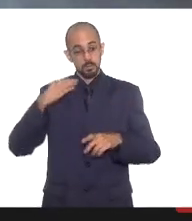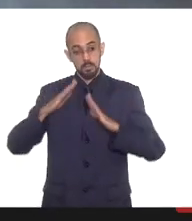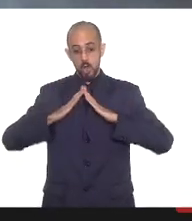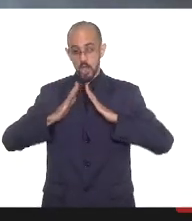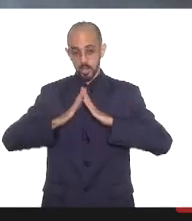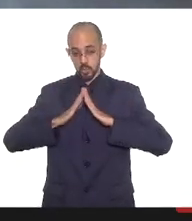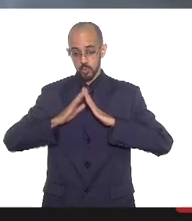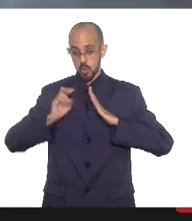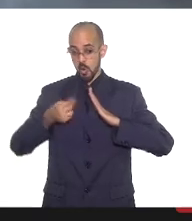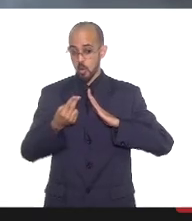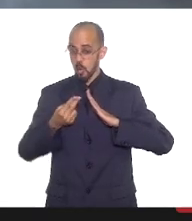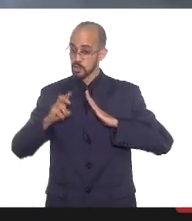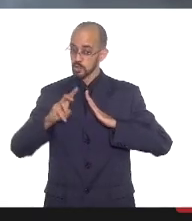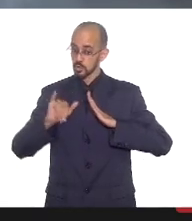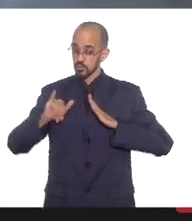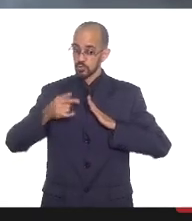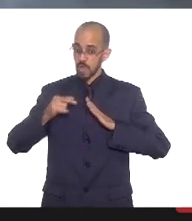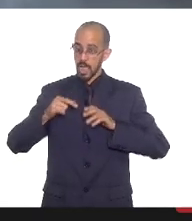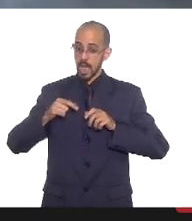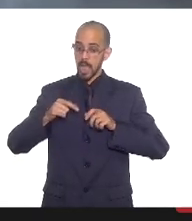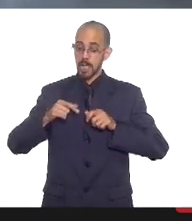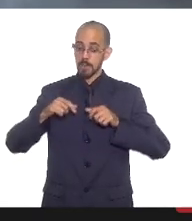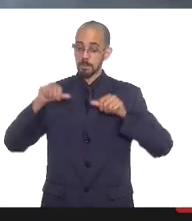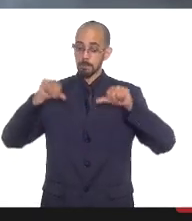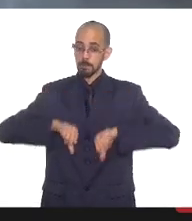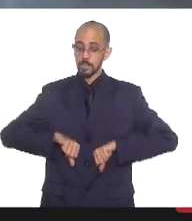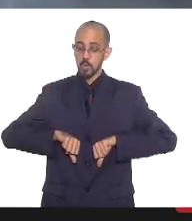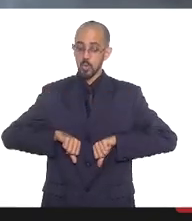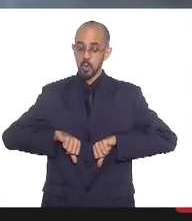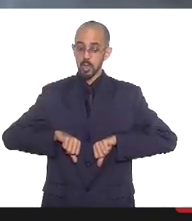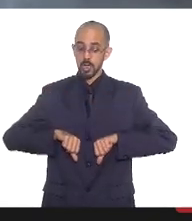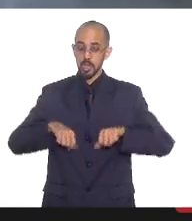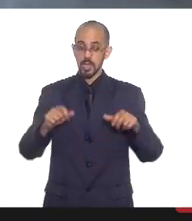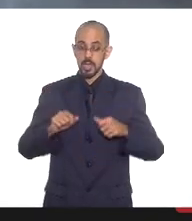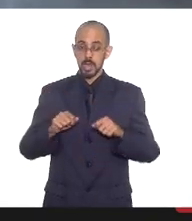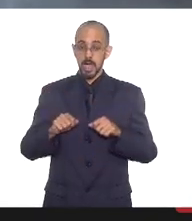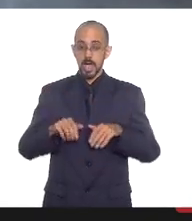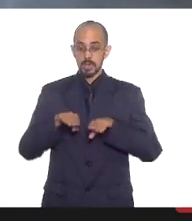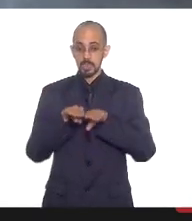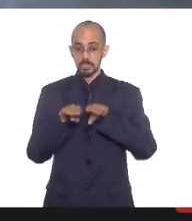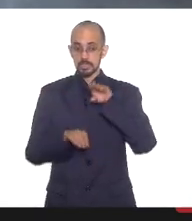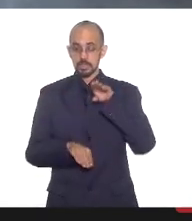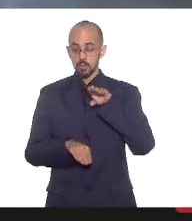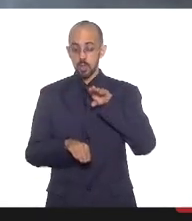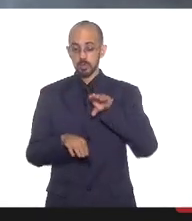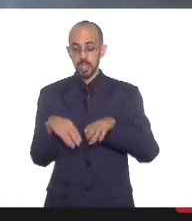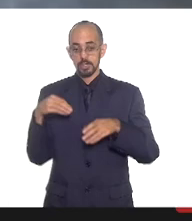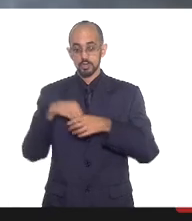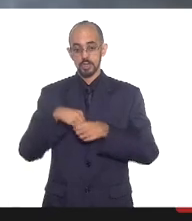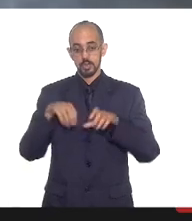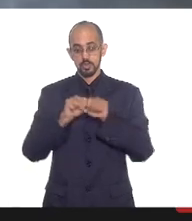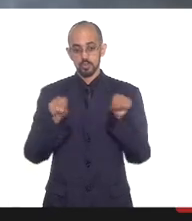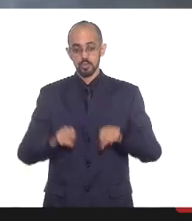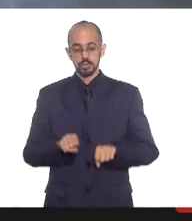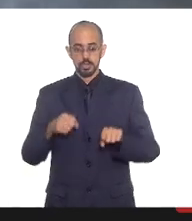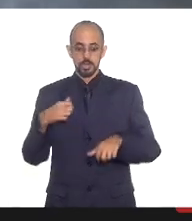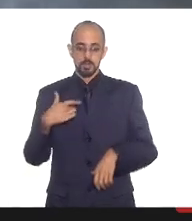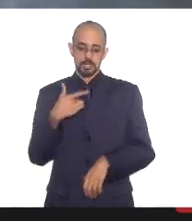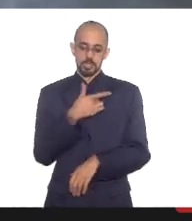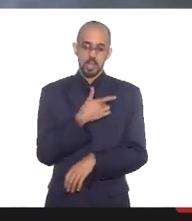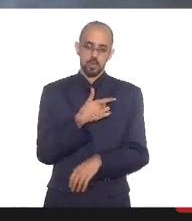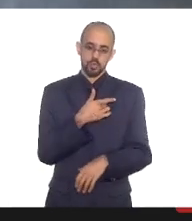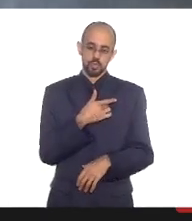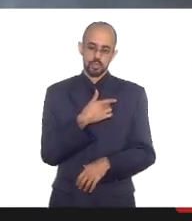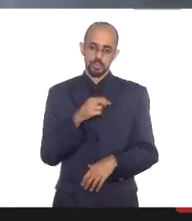contrário a gente vai só aprofundar uma desigualdade do sistema de saúde que já existe há muito tempo a gente vai